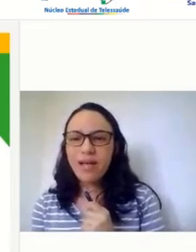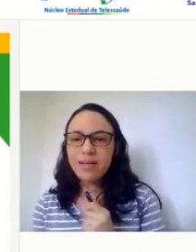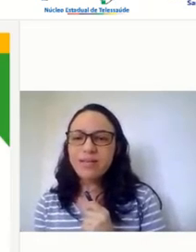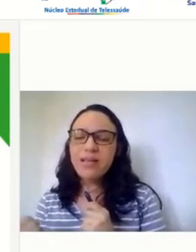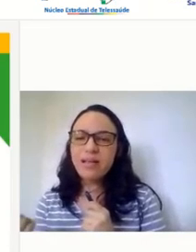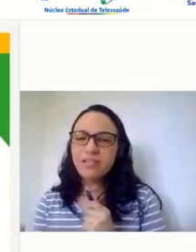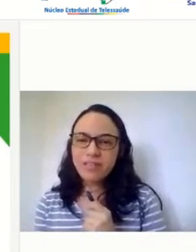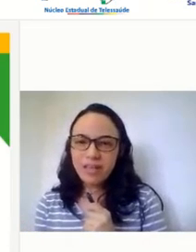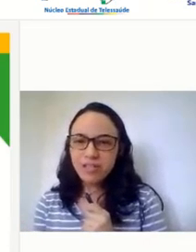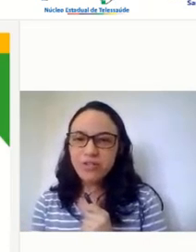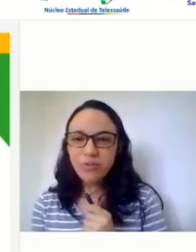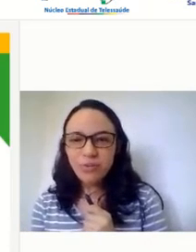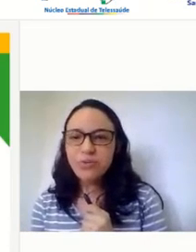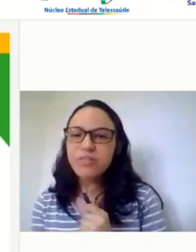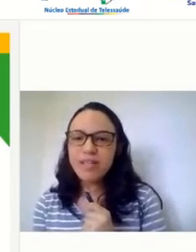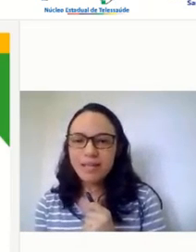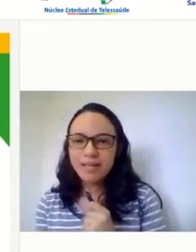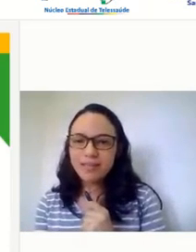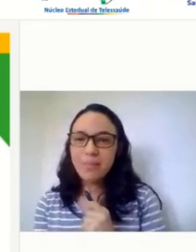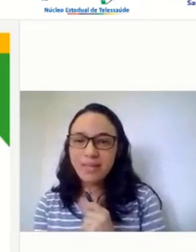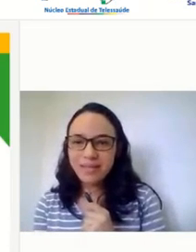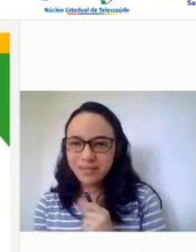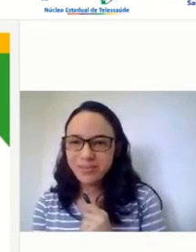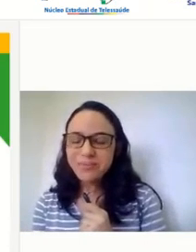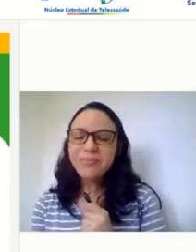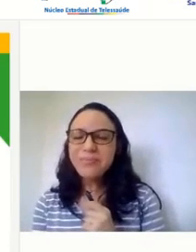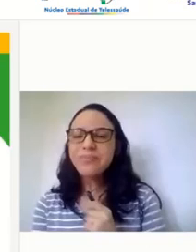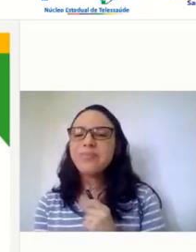é e